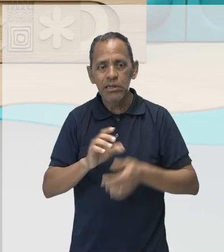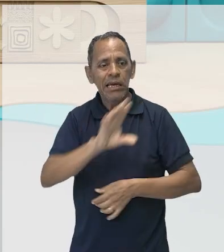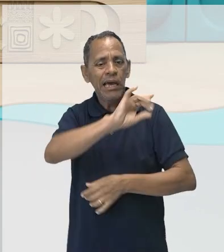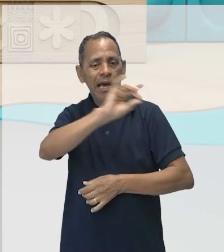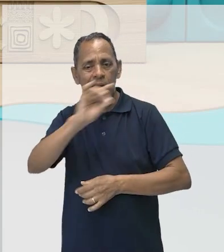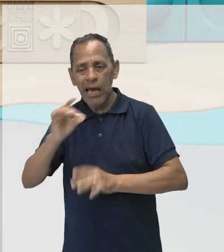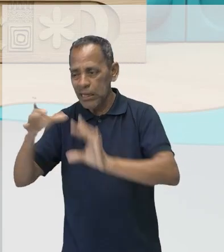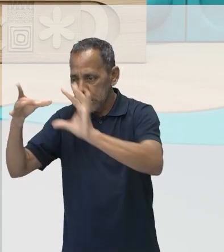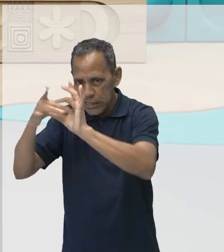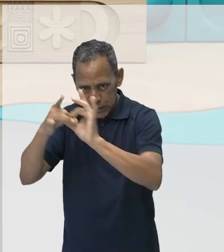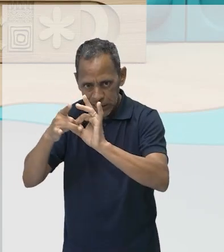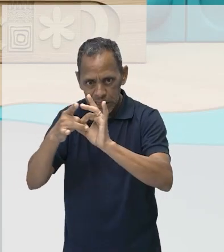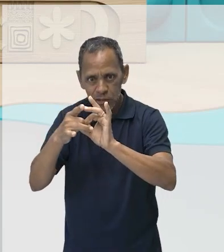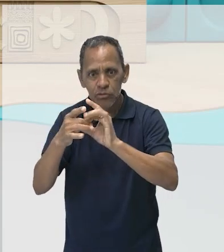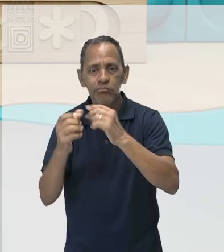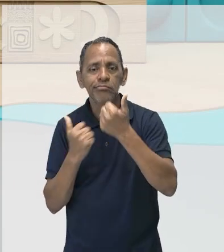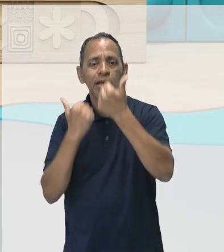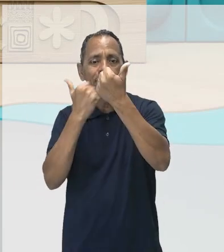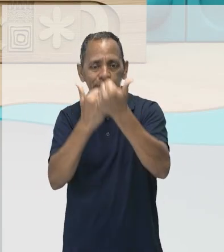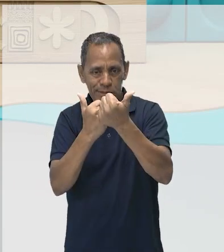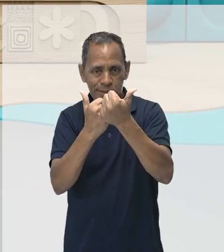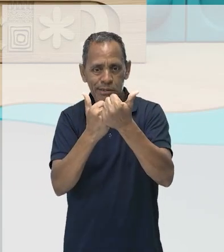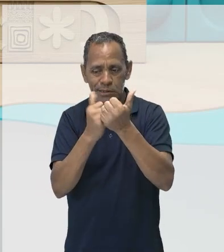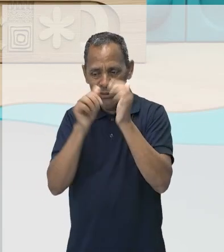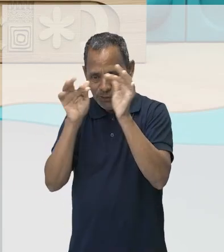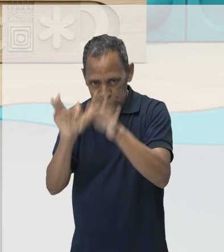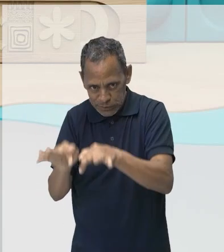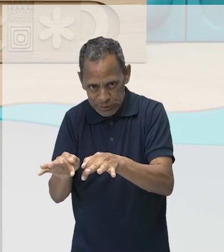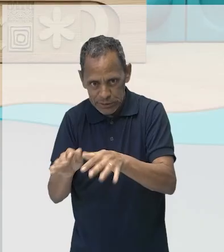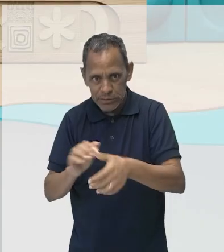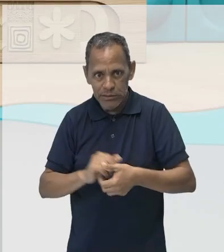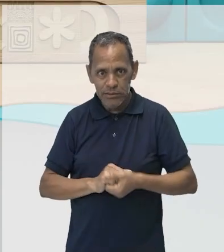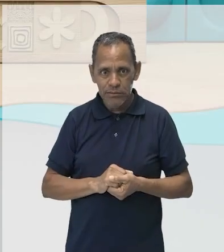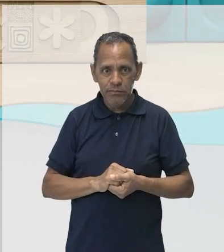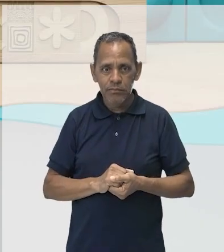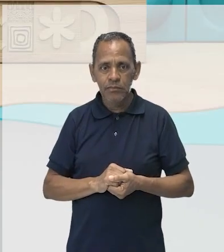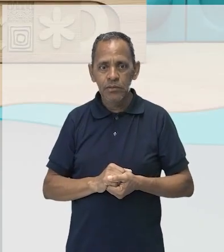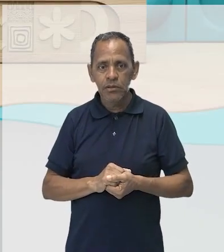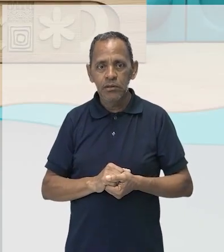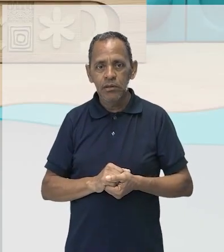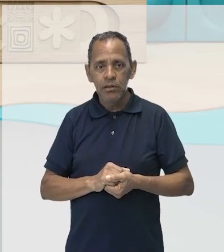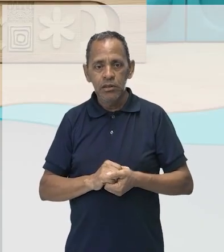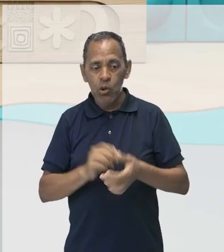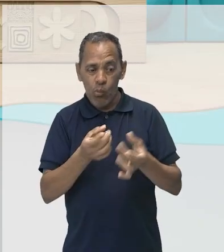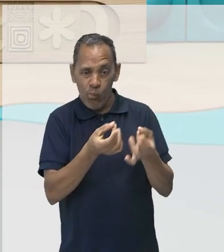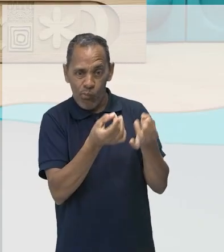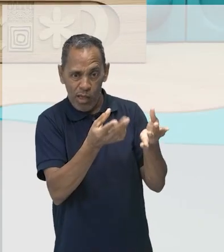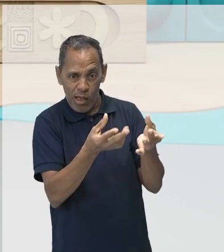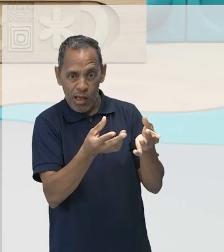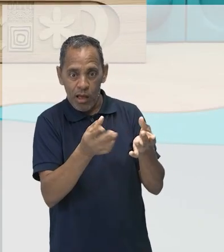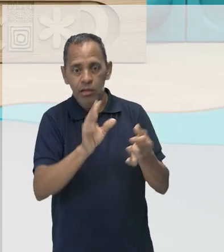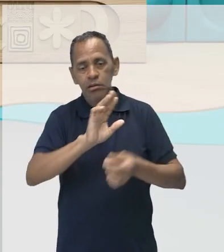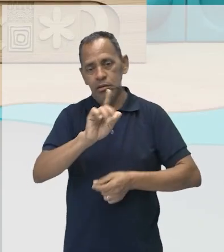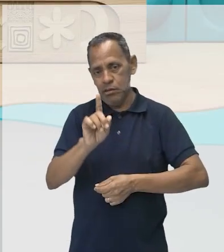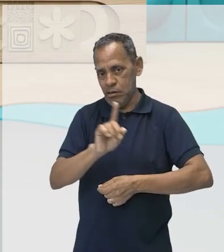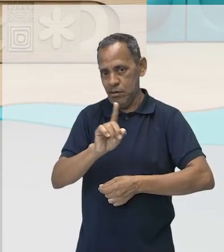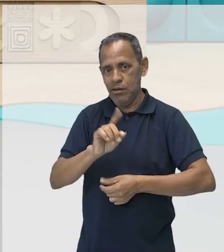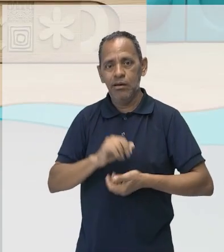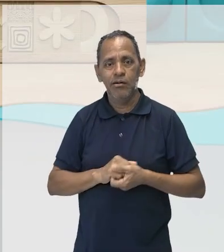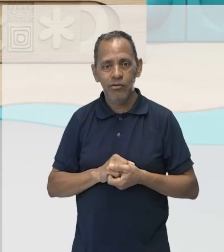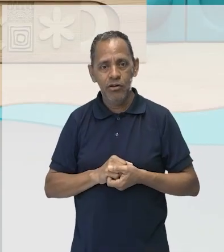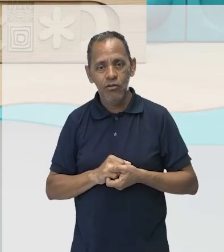Cada elo vai sustentando até o final. Então, a arte é isso. Ela não vai descartar, ela vai